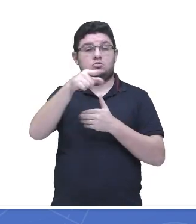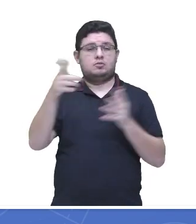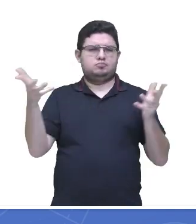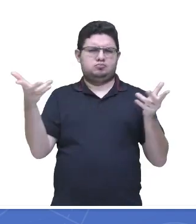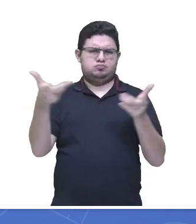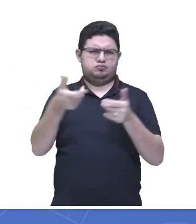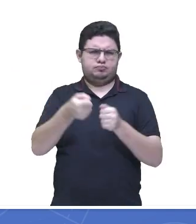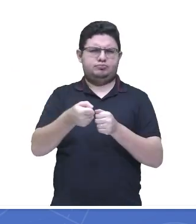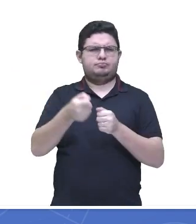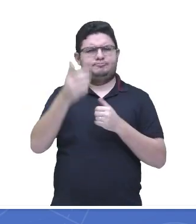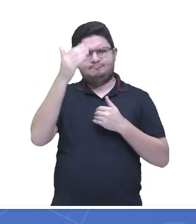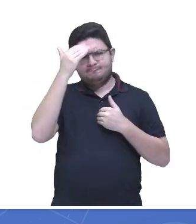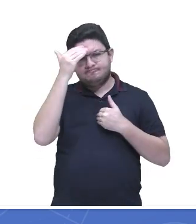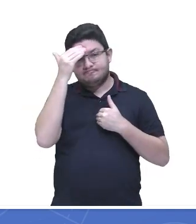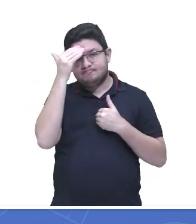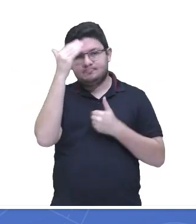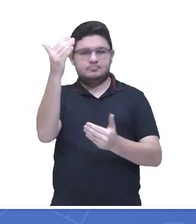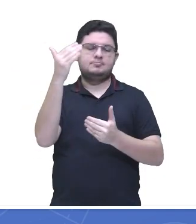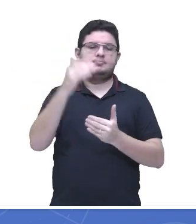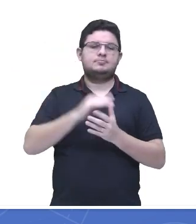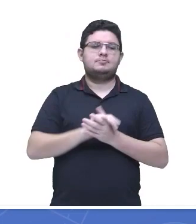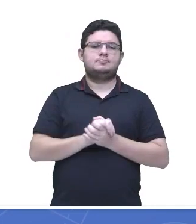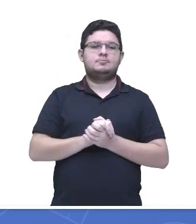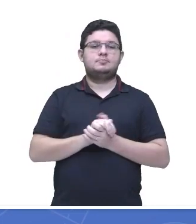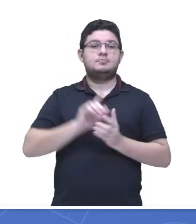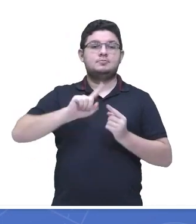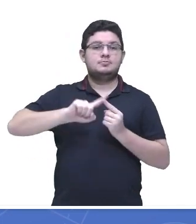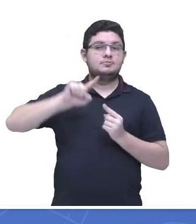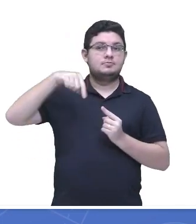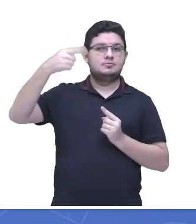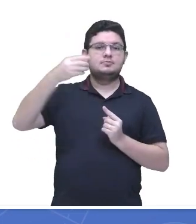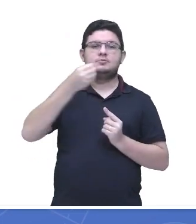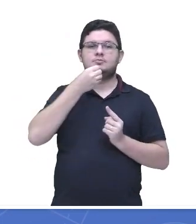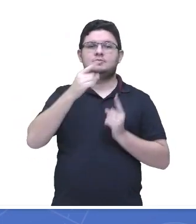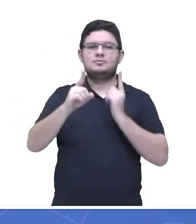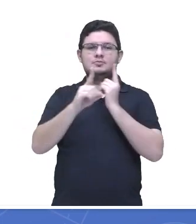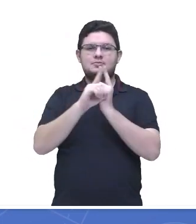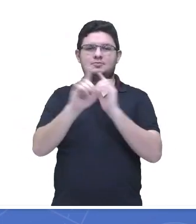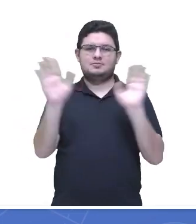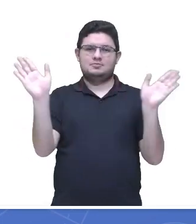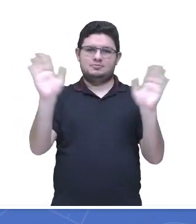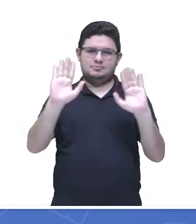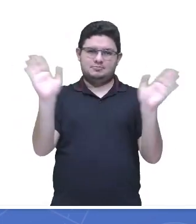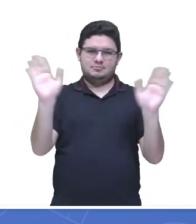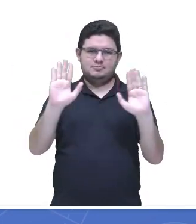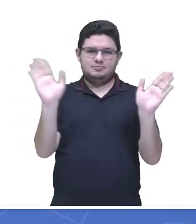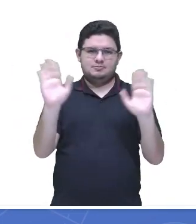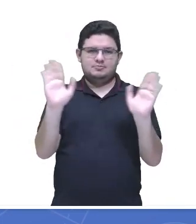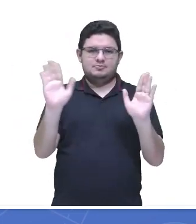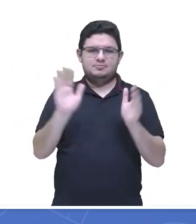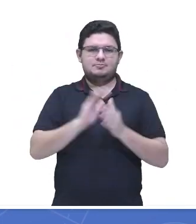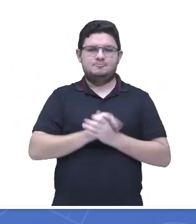incrível. Thanks very much. E a gente se vê em uma outra oportunidade. See ya.